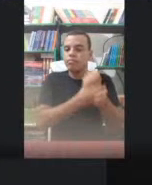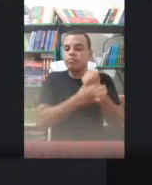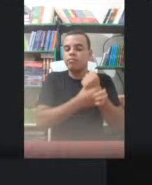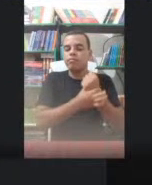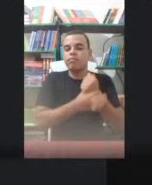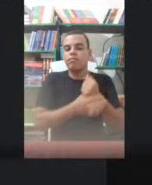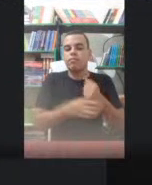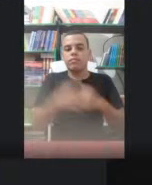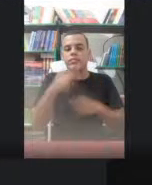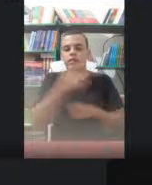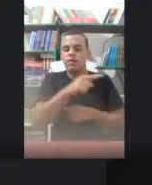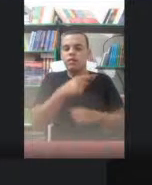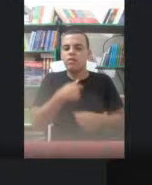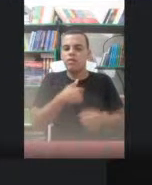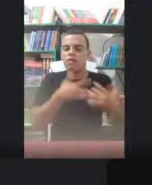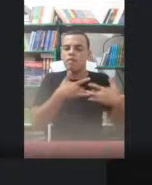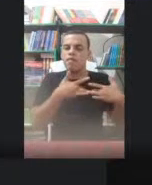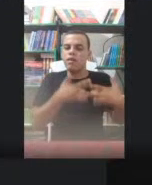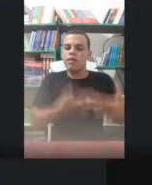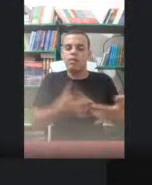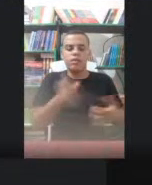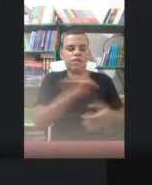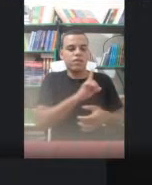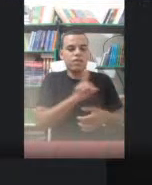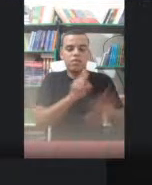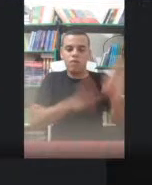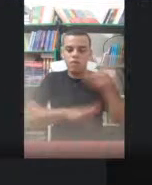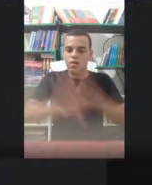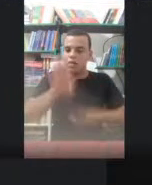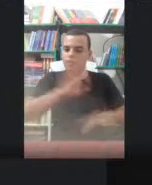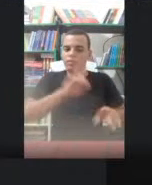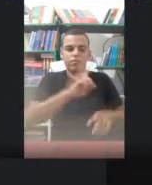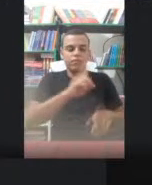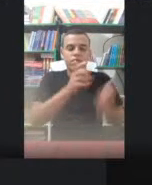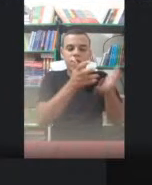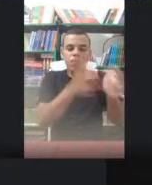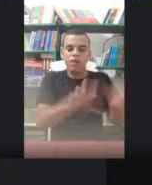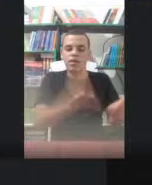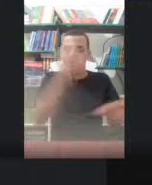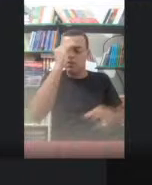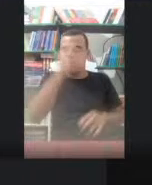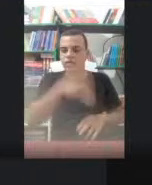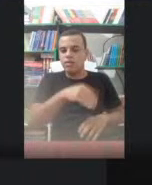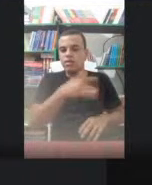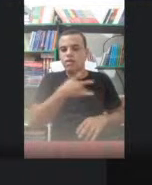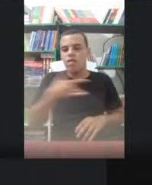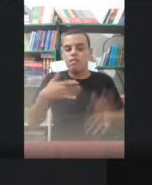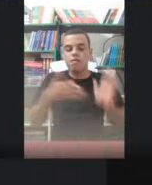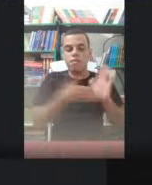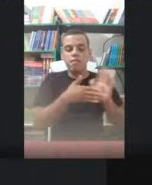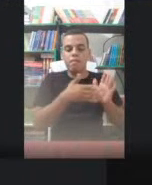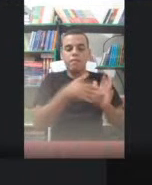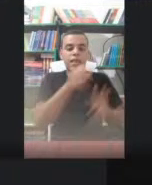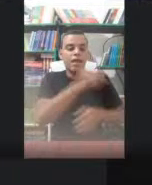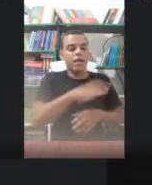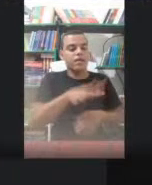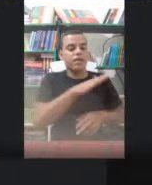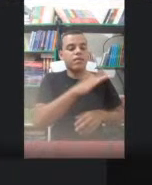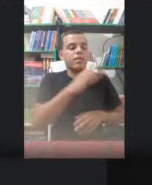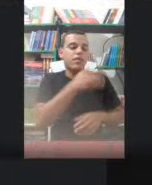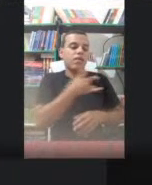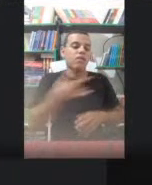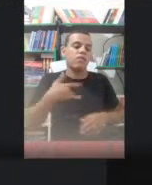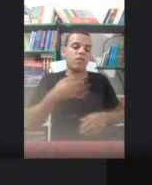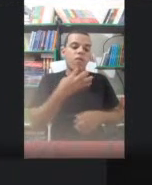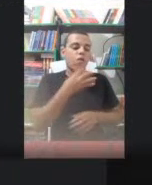estão sensíveis para a importância do cuidado, ora, os próprios profissionais da área da saúde, eles não reconhecem esses homens enquanto pessoas